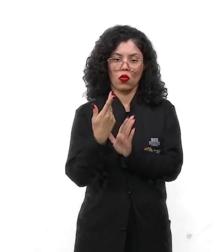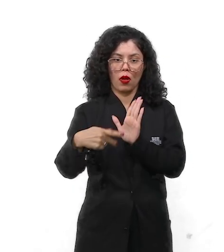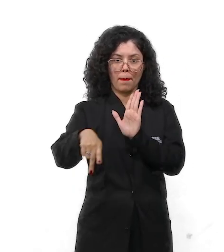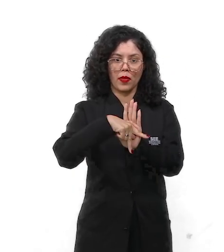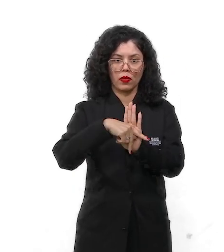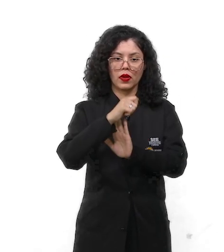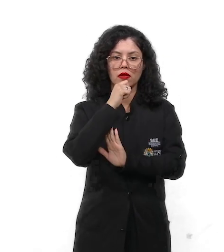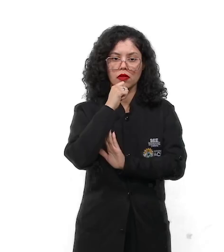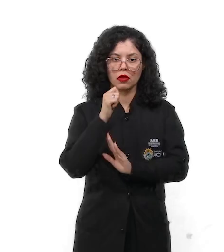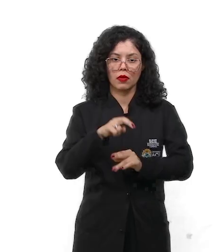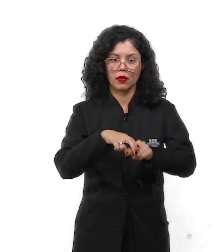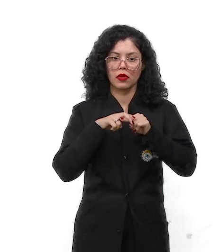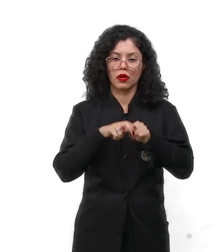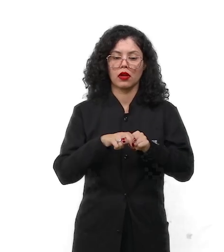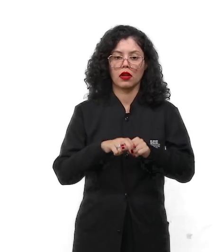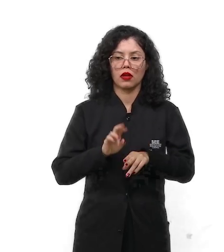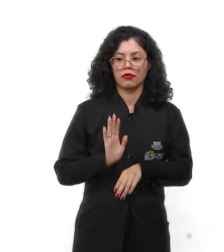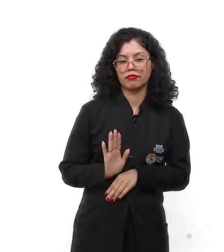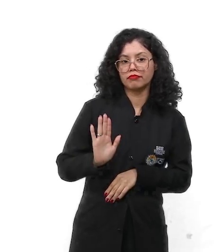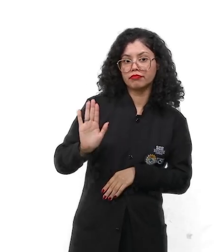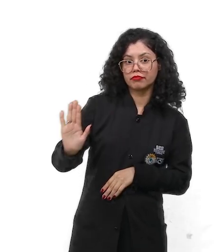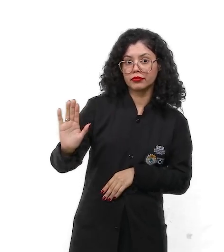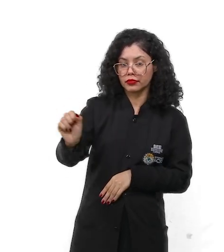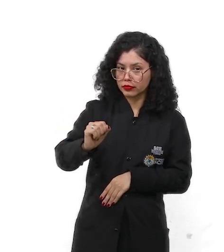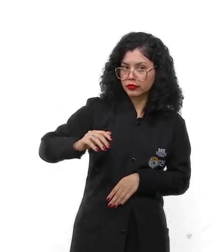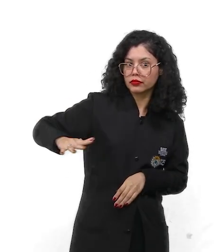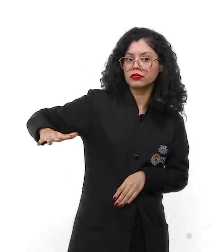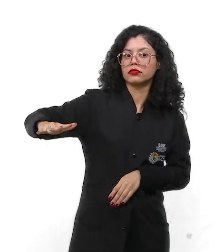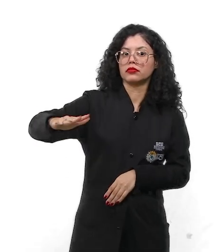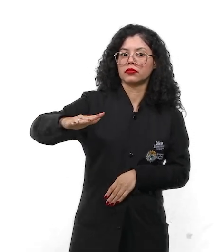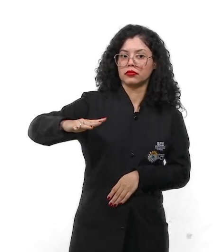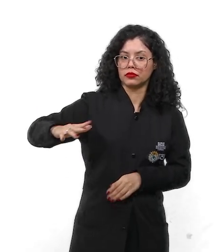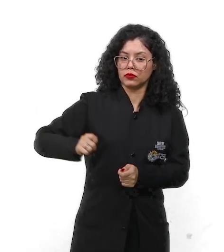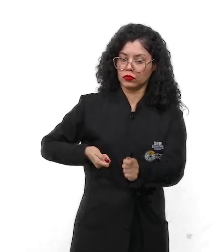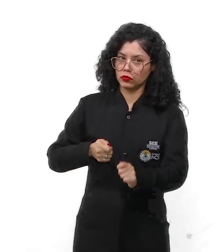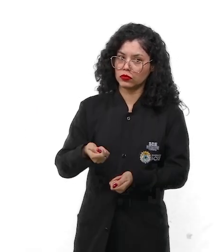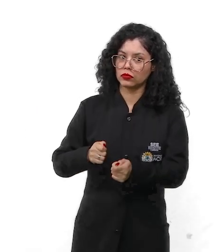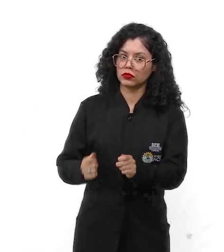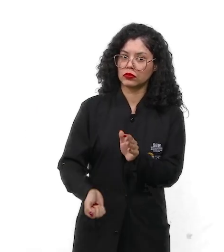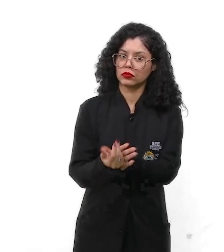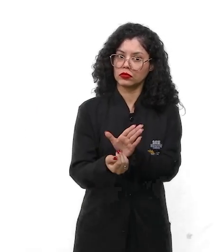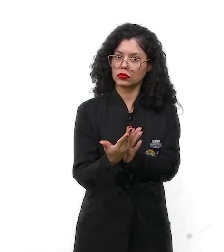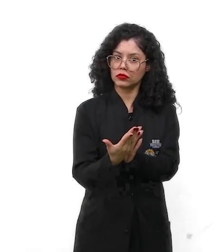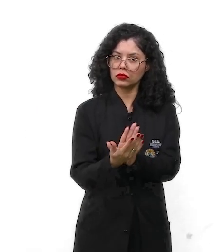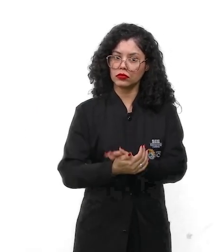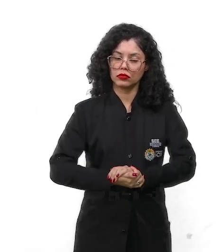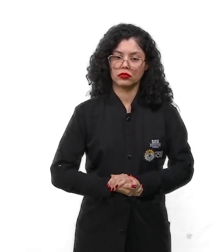e, por isso, são deixados no campo sem controle reprodutivo.